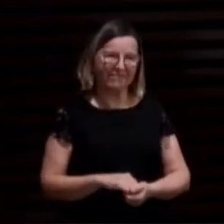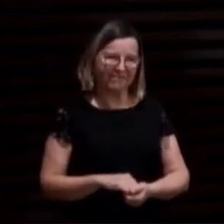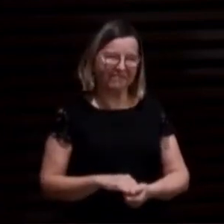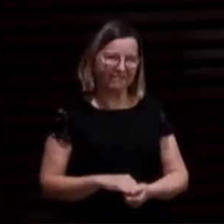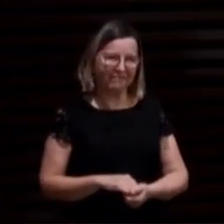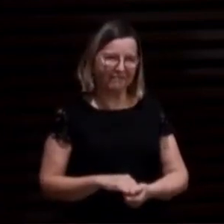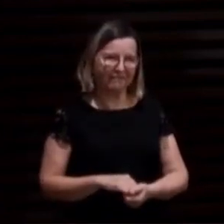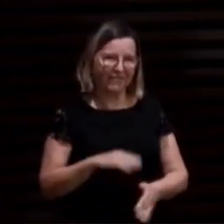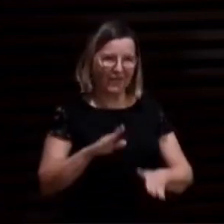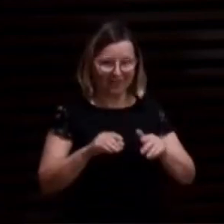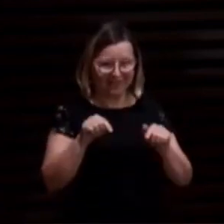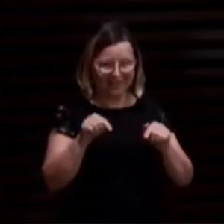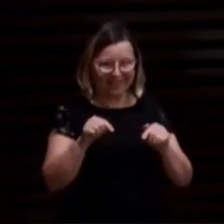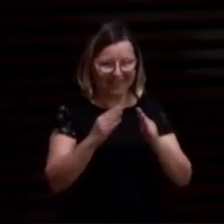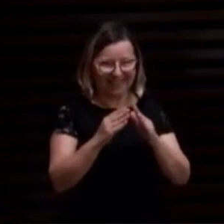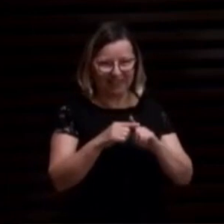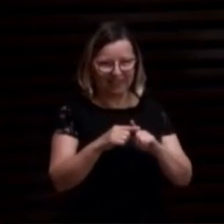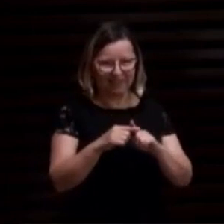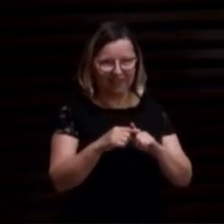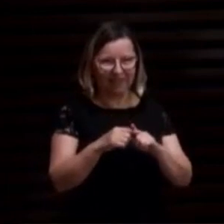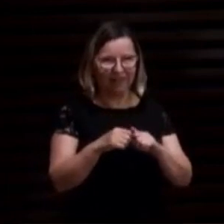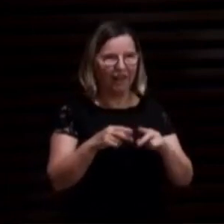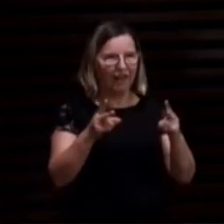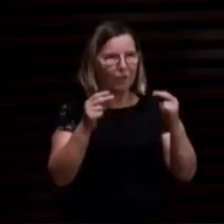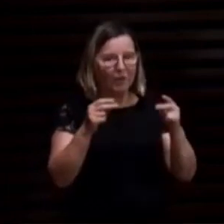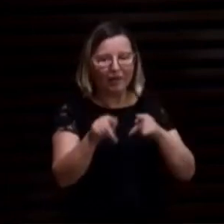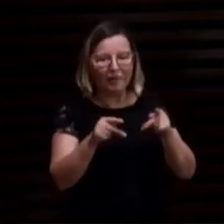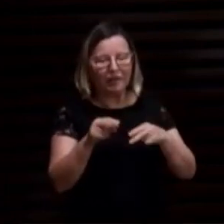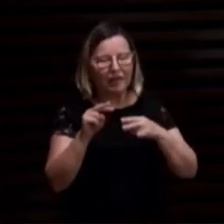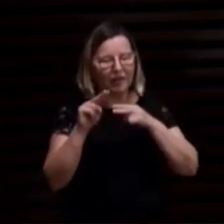Às vezes aqui na igreja a gente vê algumas pessoas dormindo.